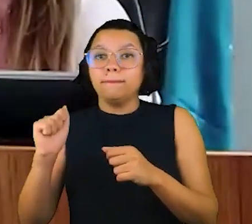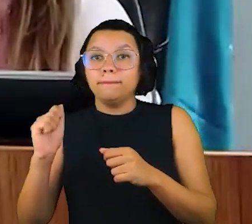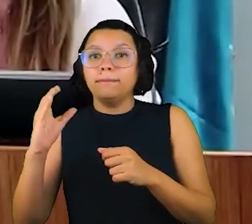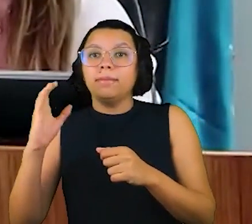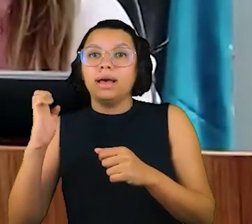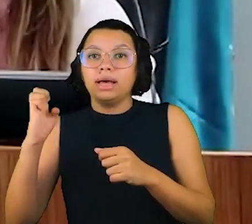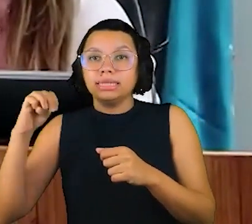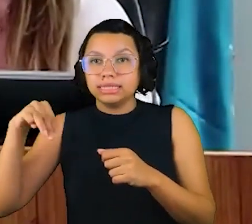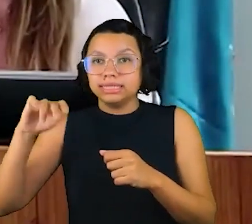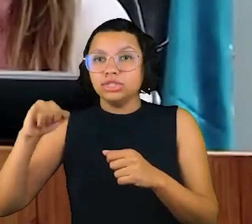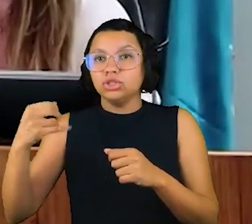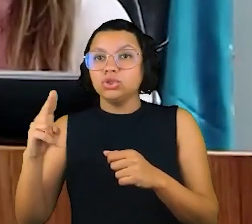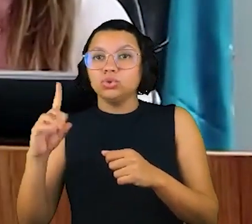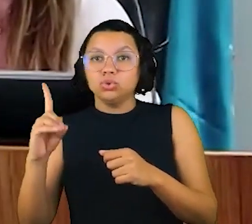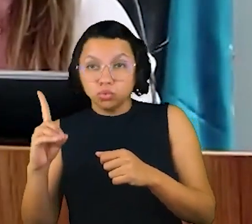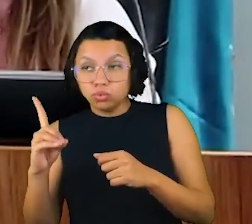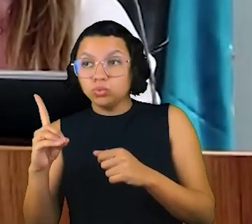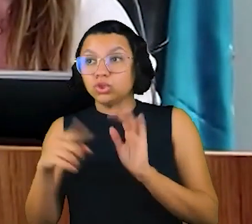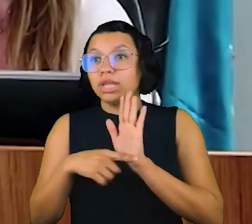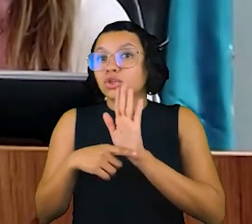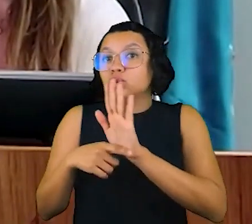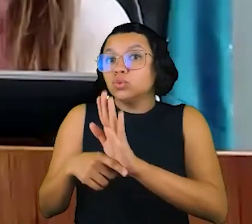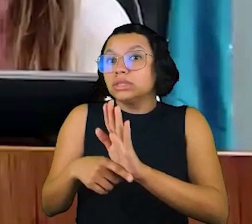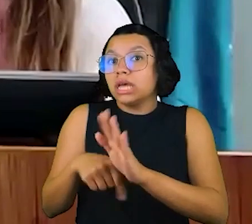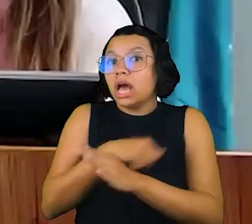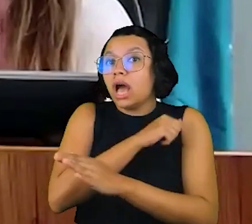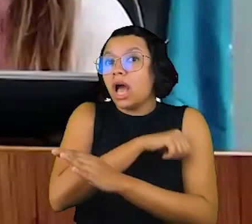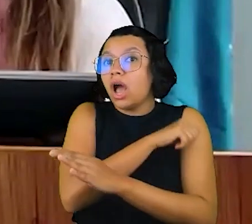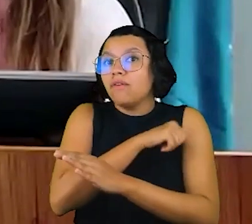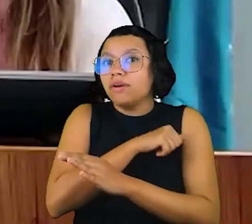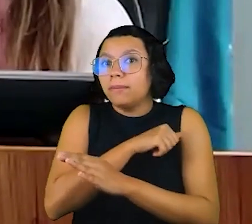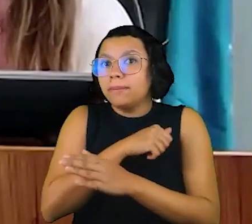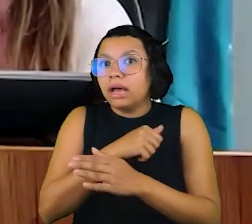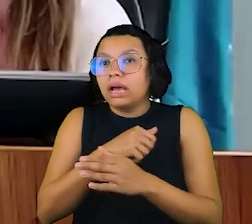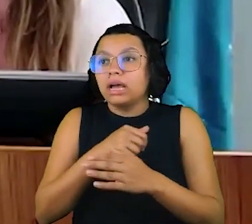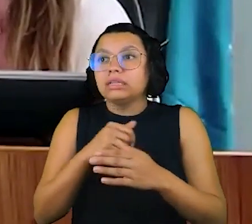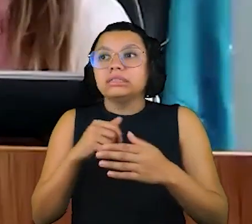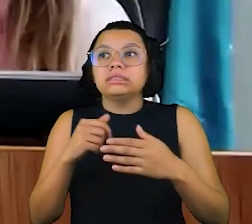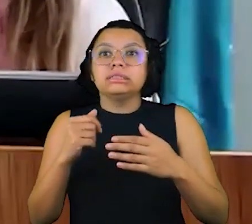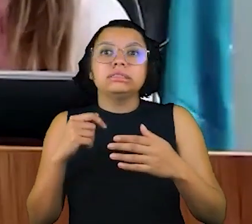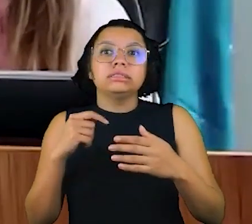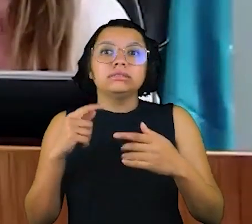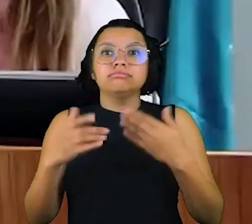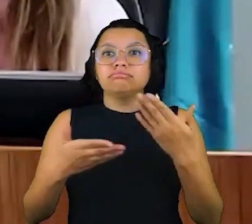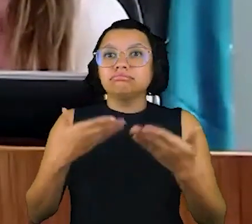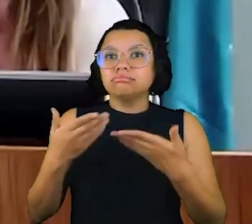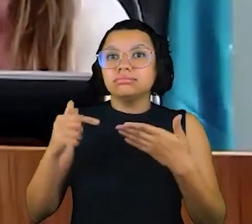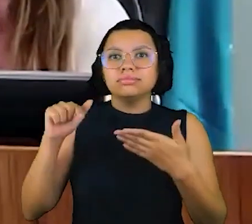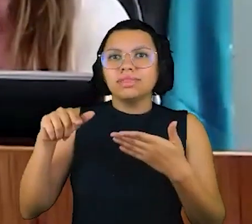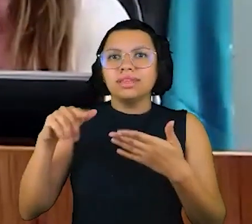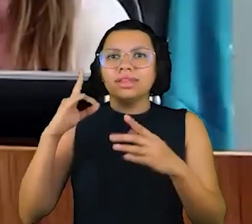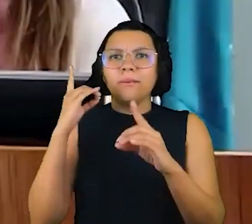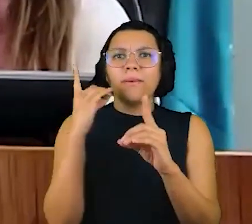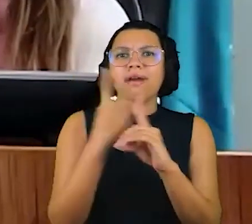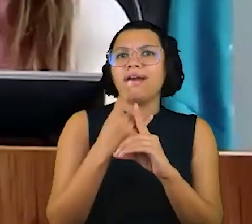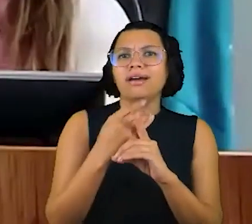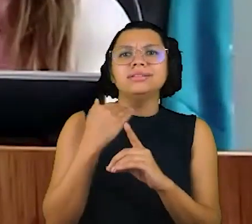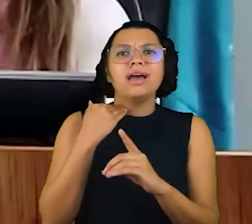foi feito um bacenjude da auxiliar de enfermagem. E o